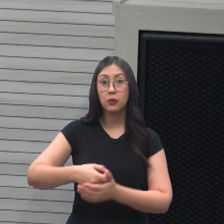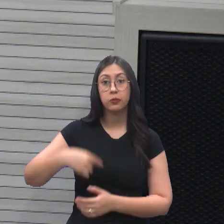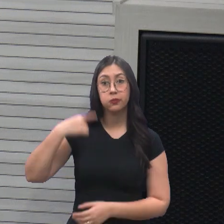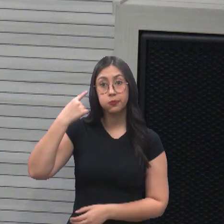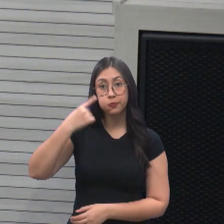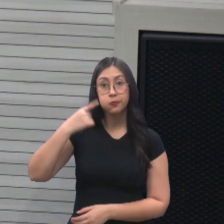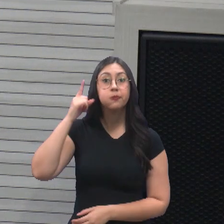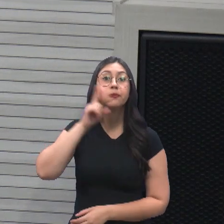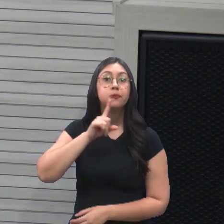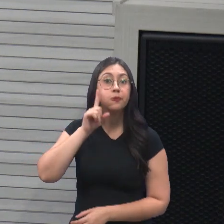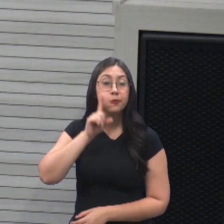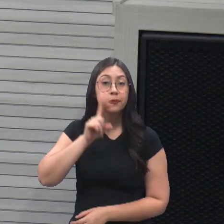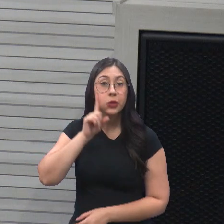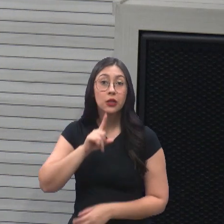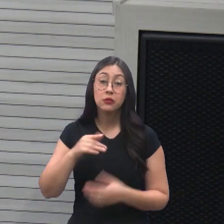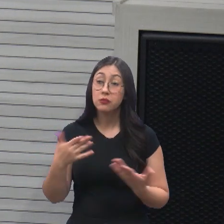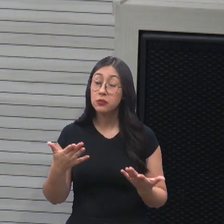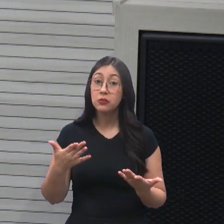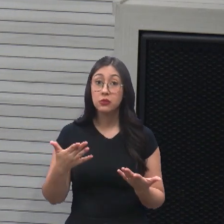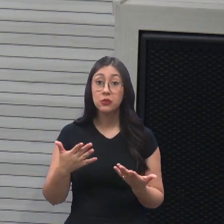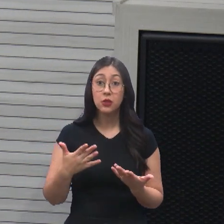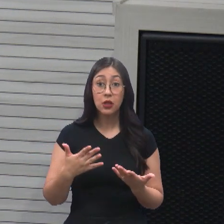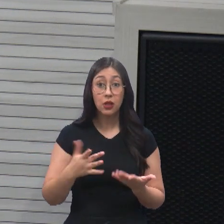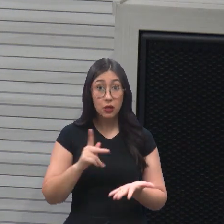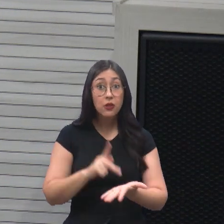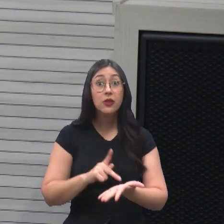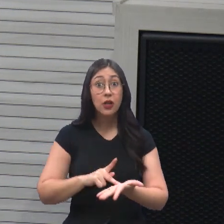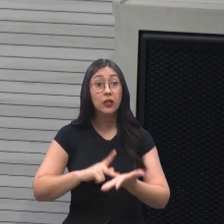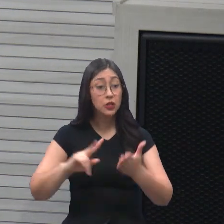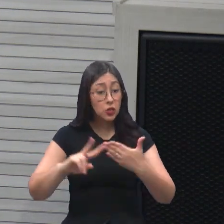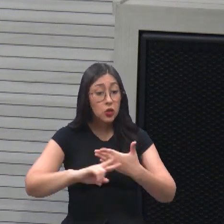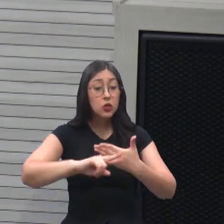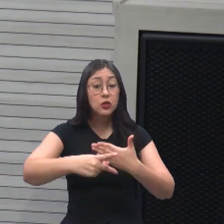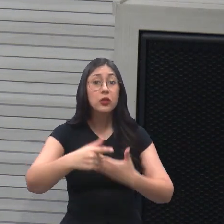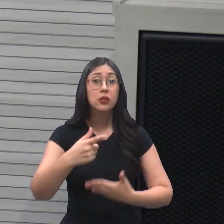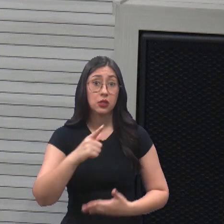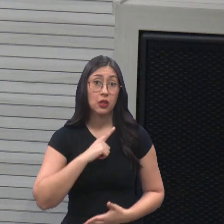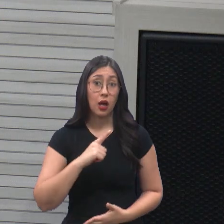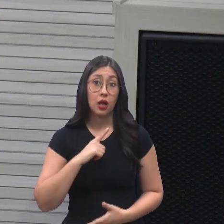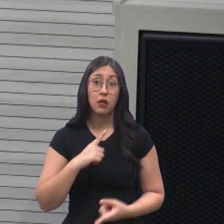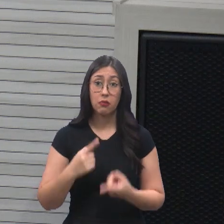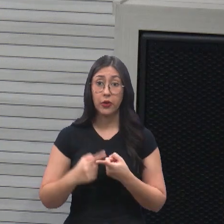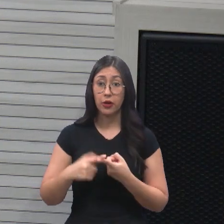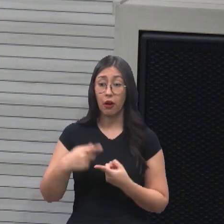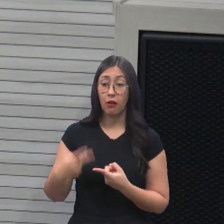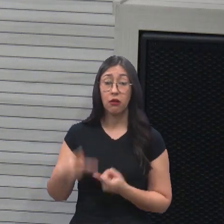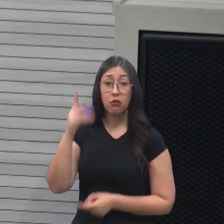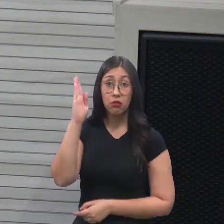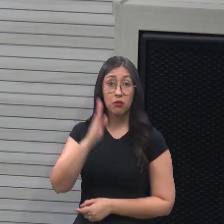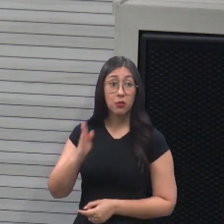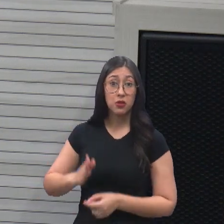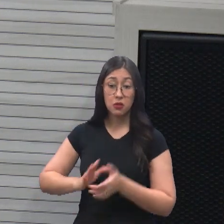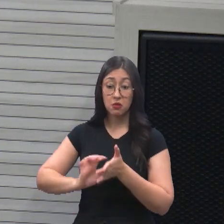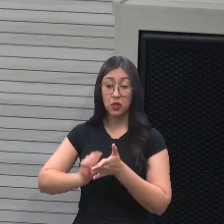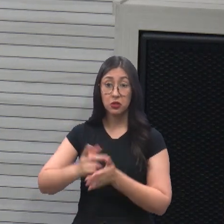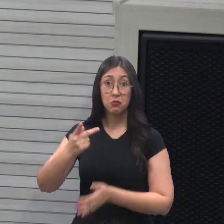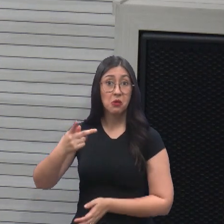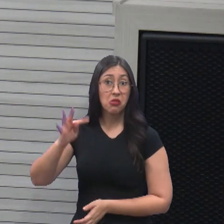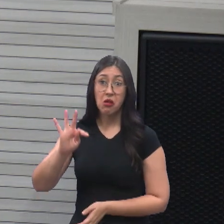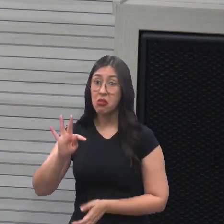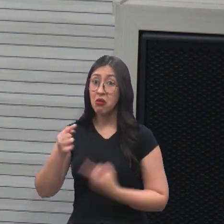e que as pessoas possam prosperar. Nós temos no Brasil um governo do PT que está indo contrário às medidas